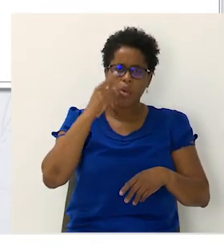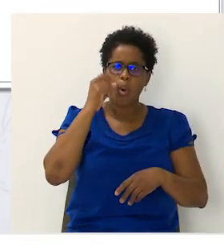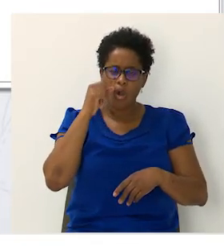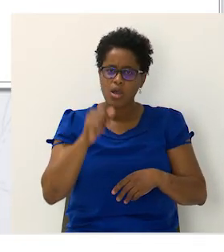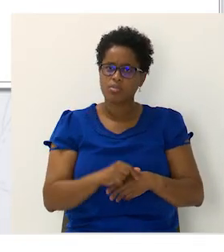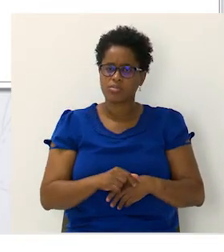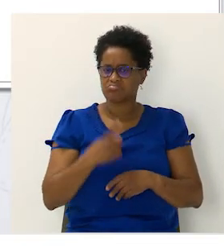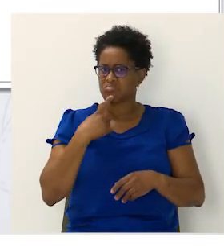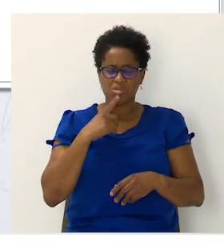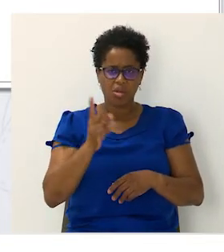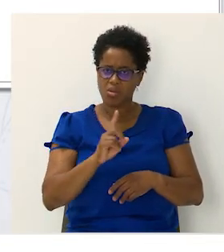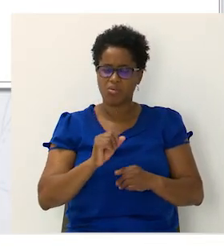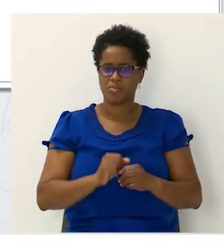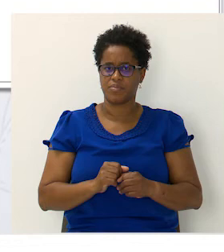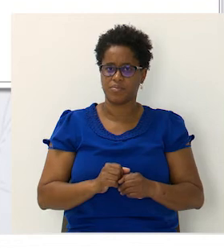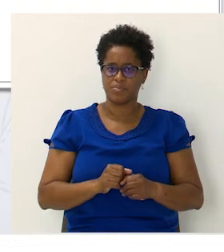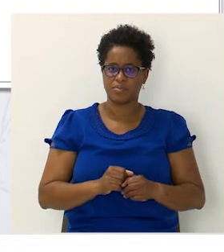não compreendiam